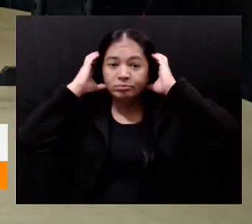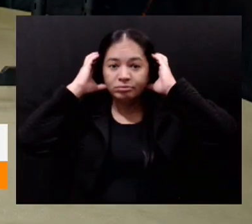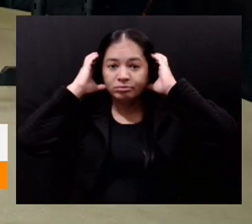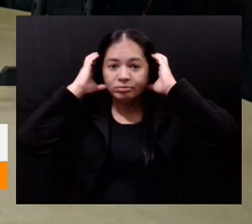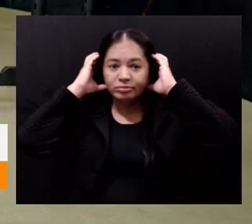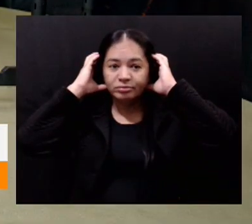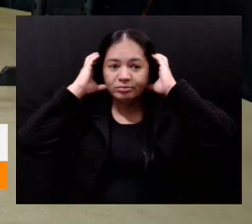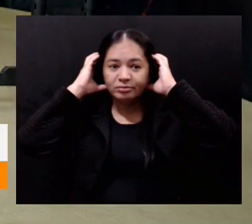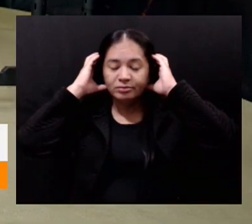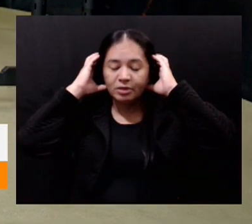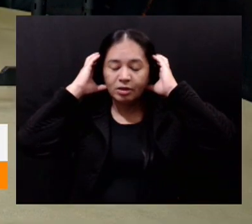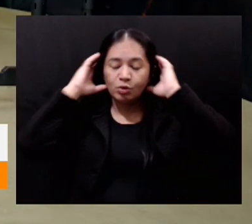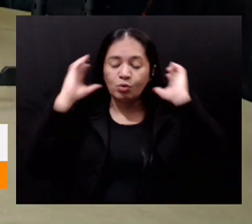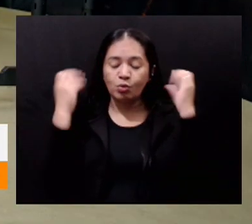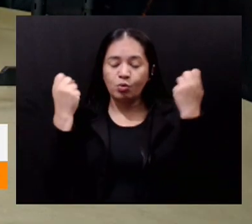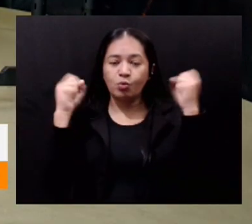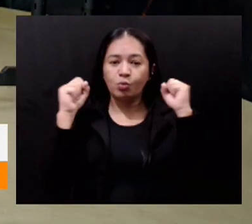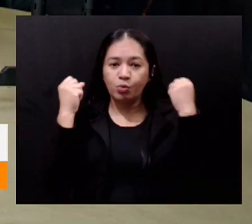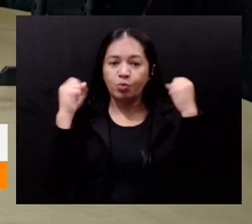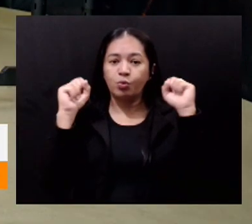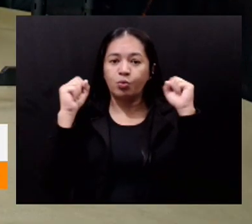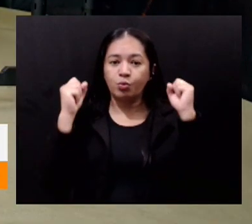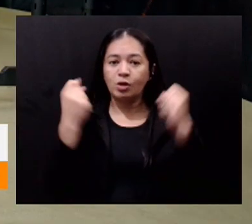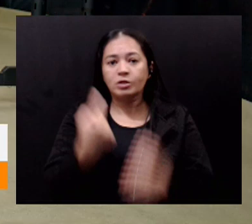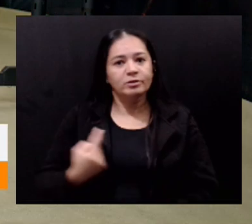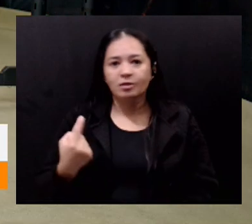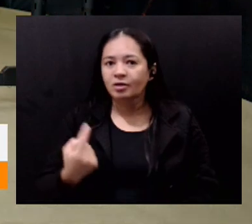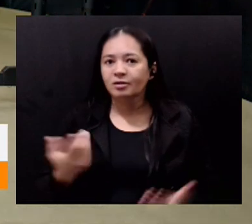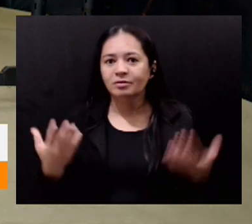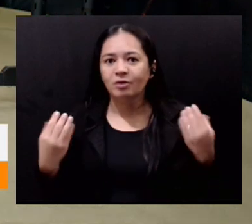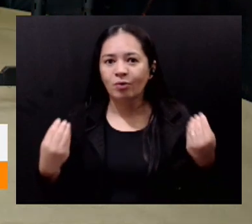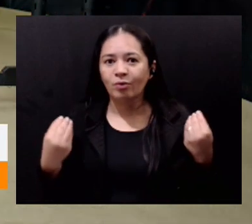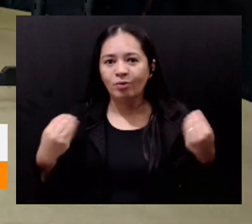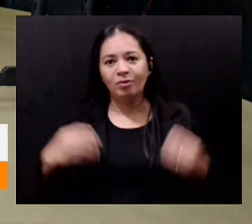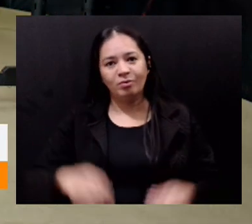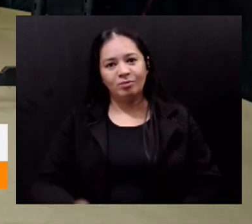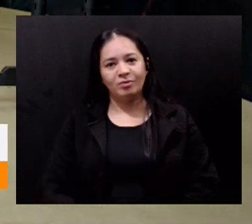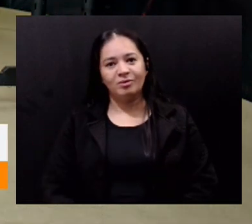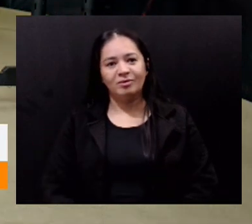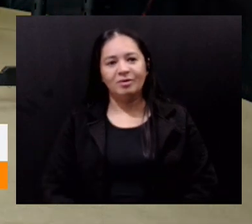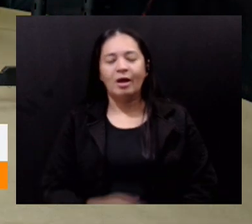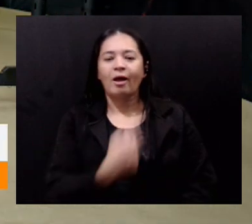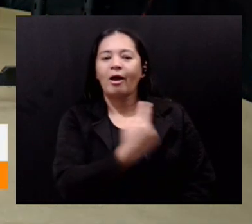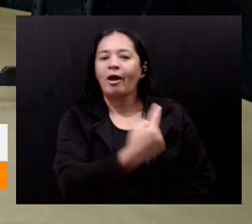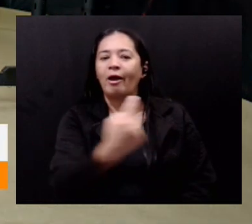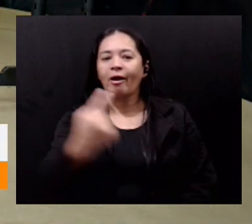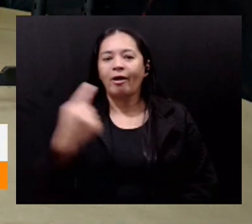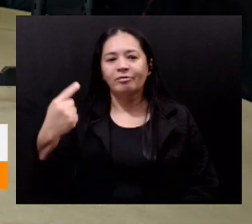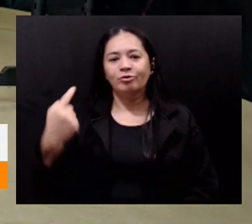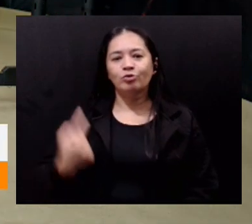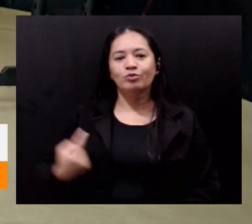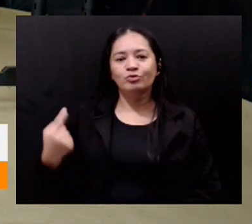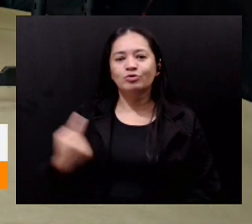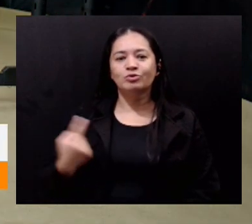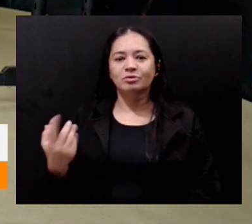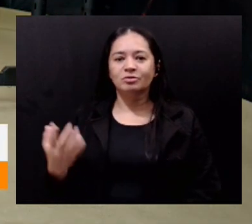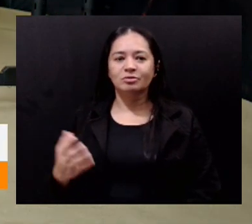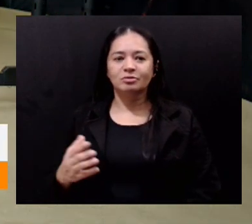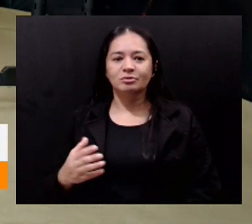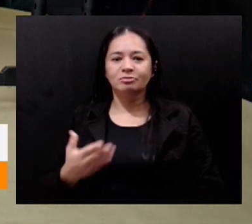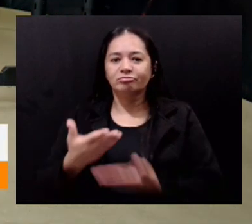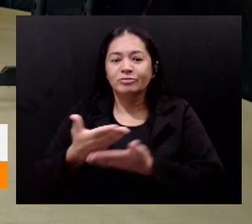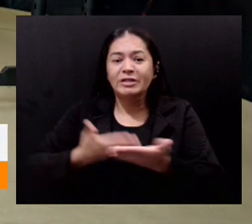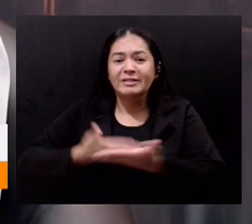isolado, né. isolado. Totalmente, é Sim, sim, impressionante, né. cada um no seu Cada um no seu mundo, Aham. no seu mundo. mundo e não interagindo. E aí Exato. você até